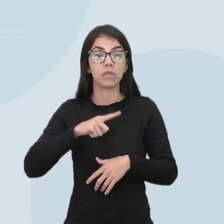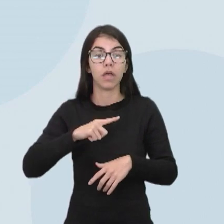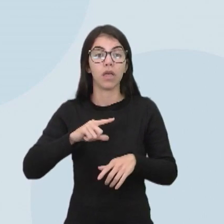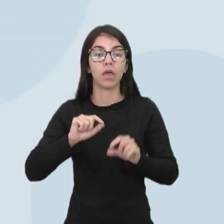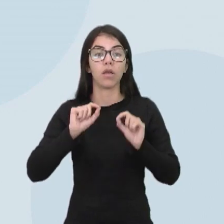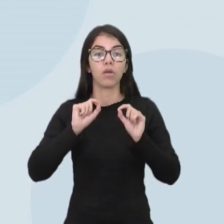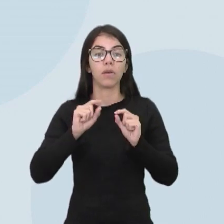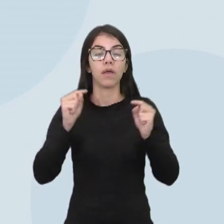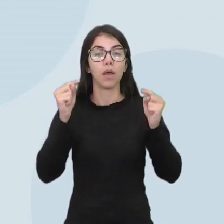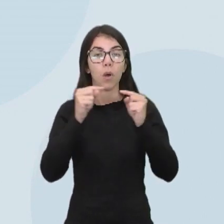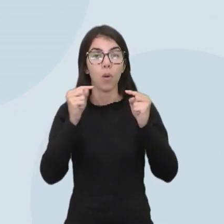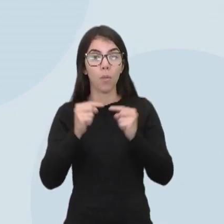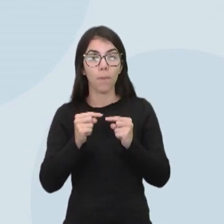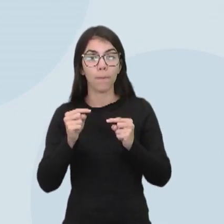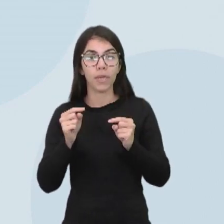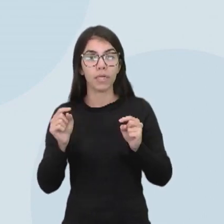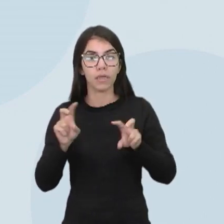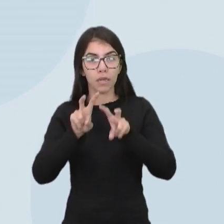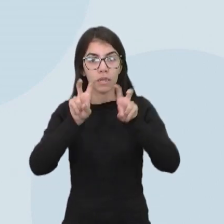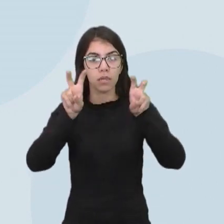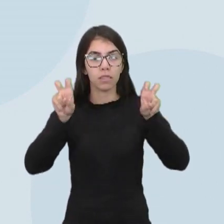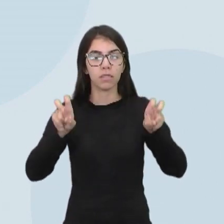deliberadamente ligados às questões